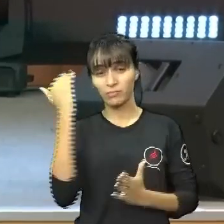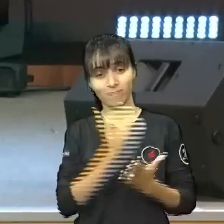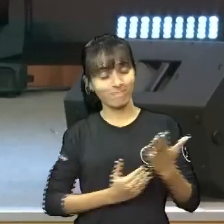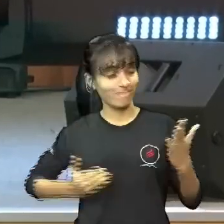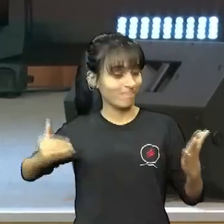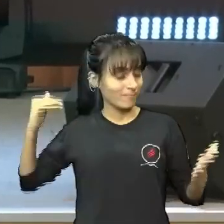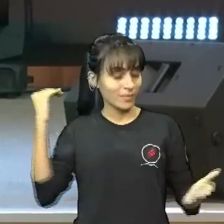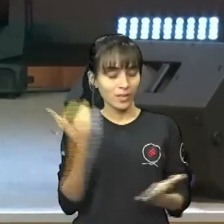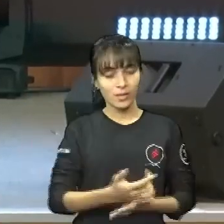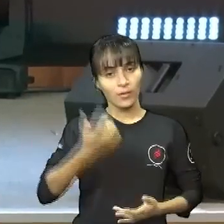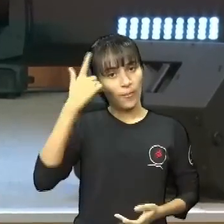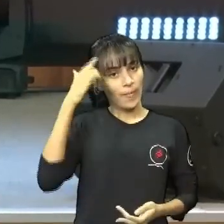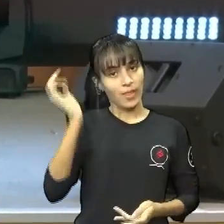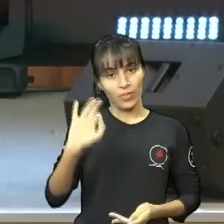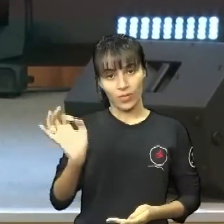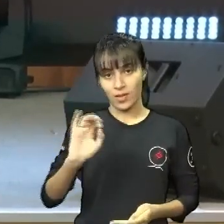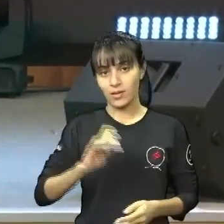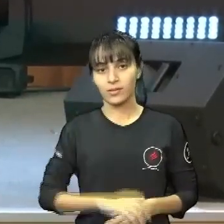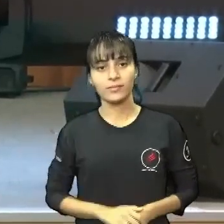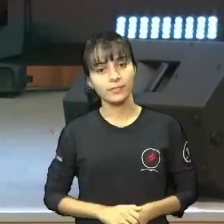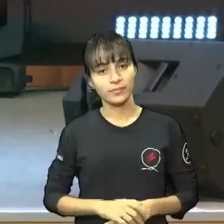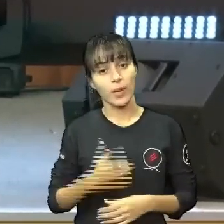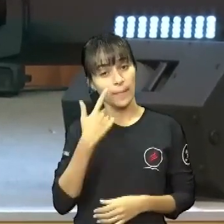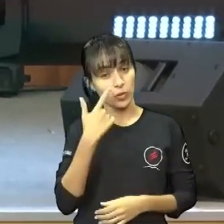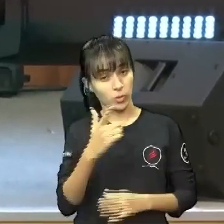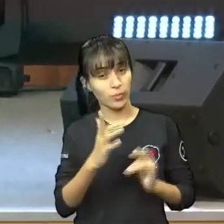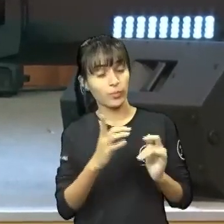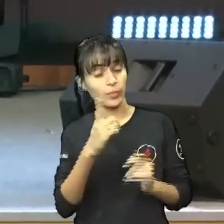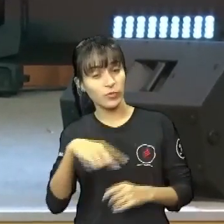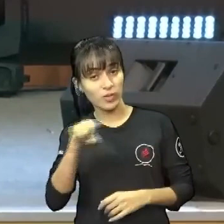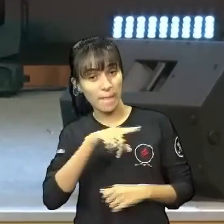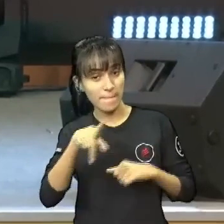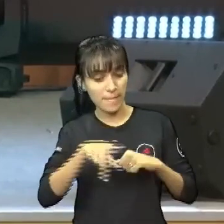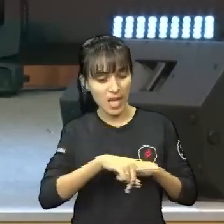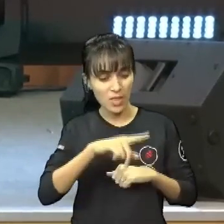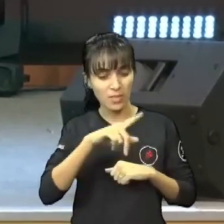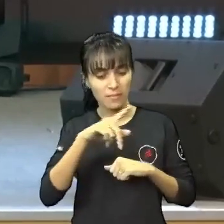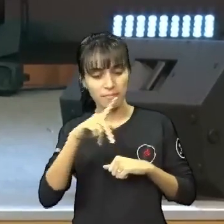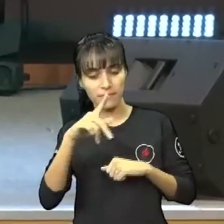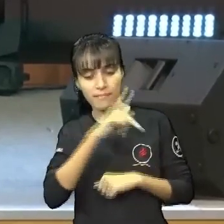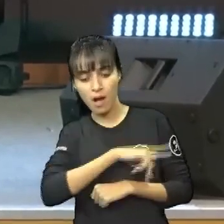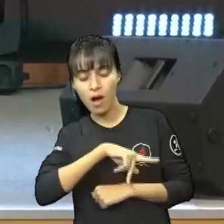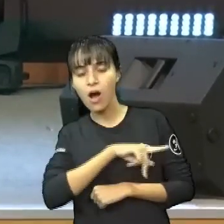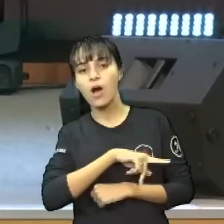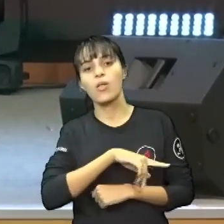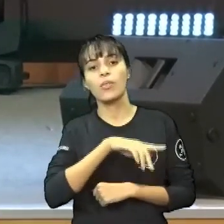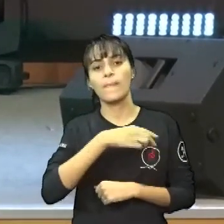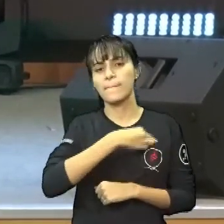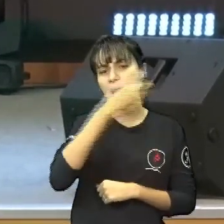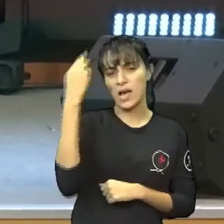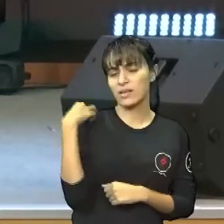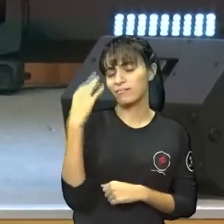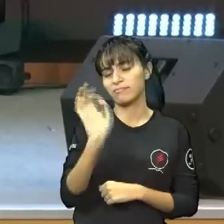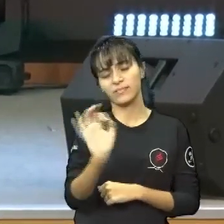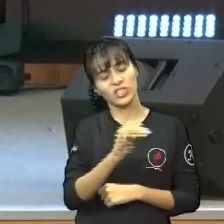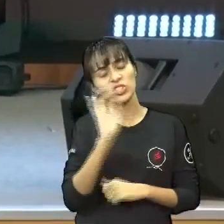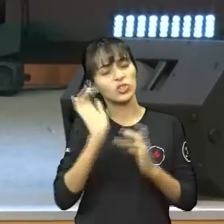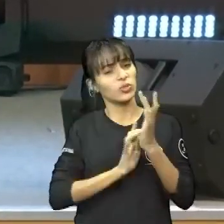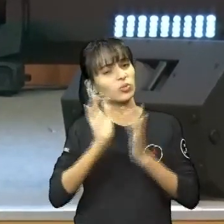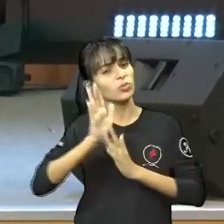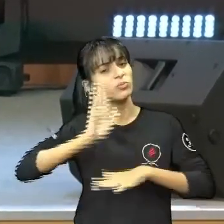foi Jesus olha o que eu tô mostrando para você não foi Pedro não foi Paulo não foi Maria Jesus falou